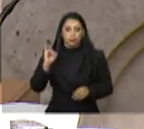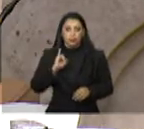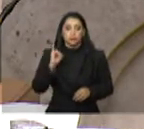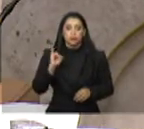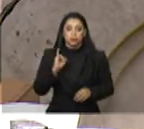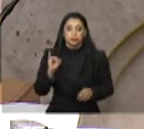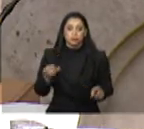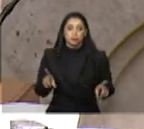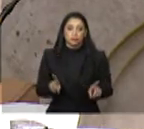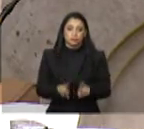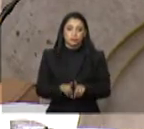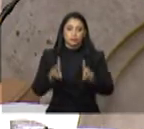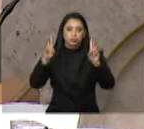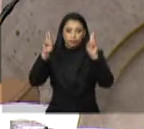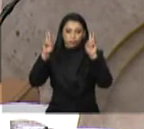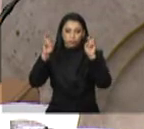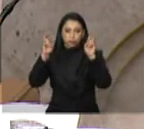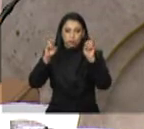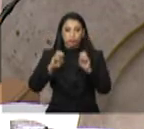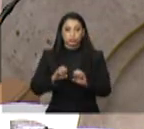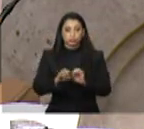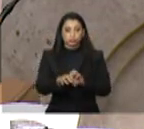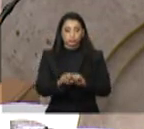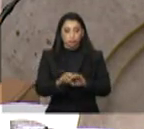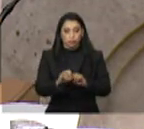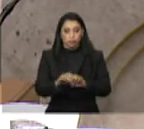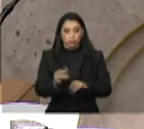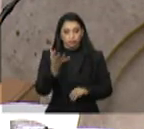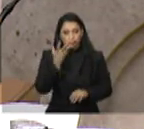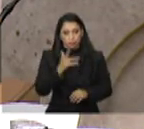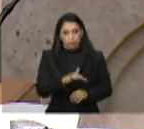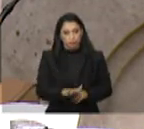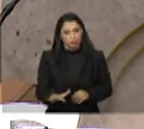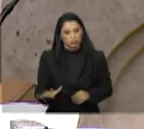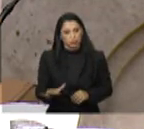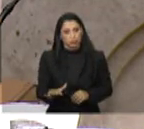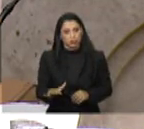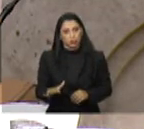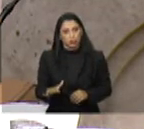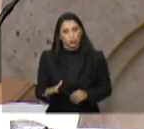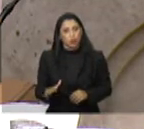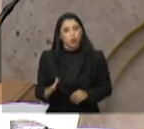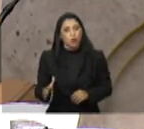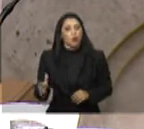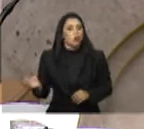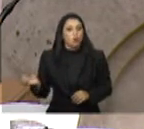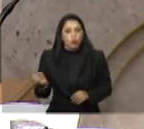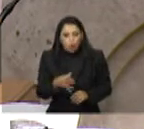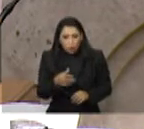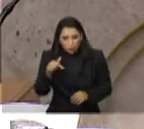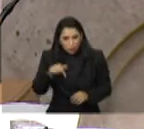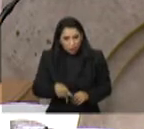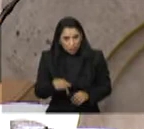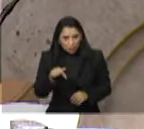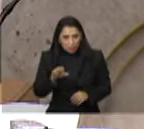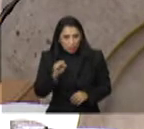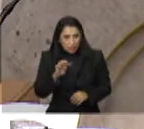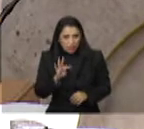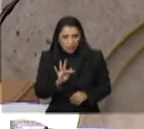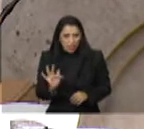destacar que o tema educação infantil não é novo nesta casa e nem a vazio legislativo